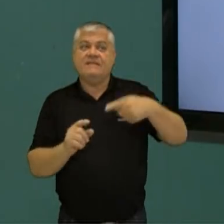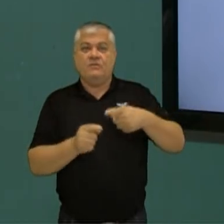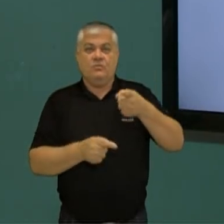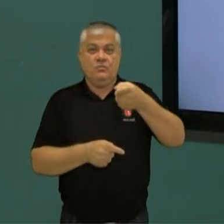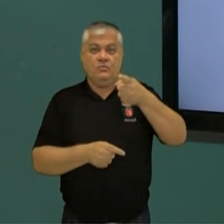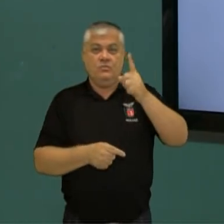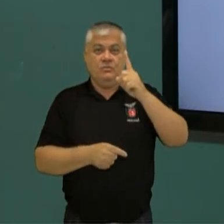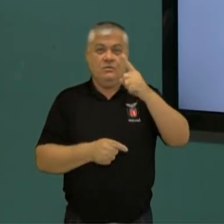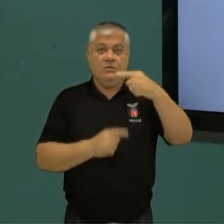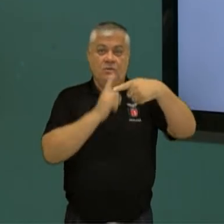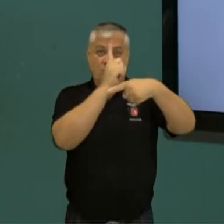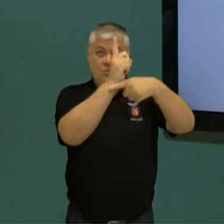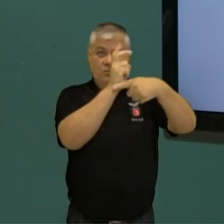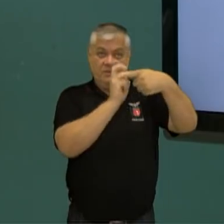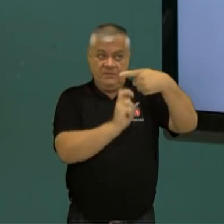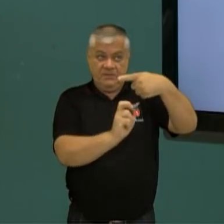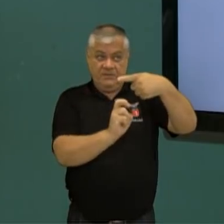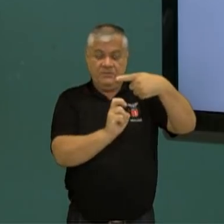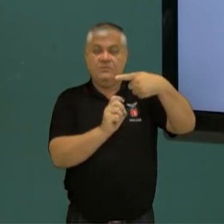deixar aqui, ó.